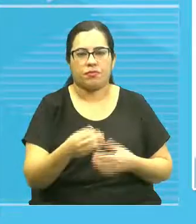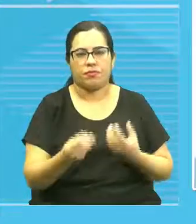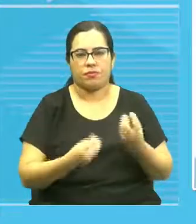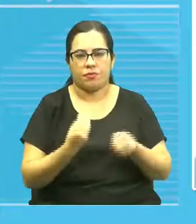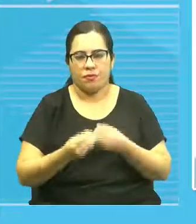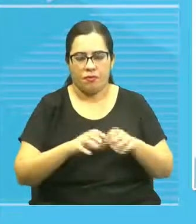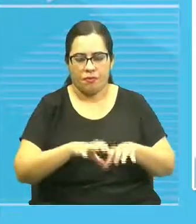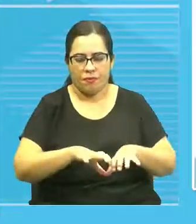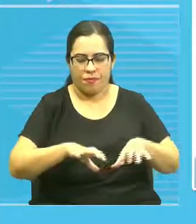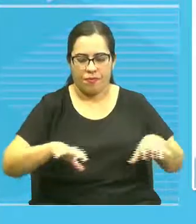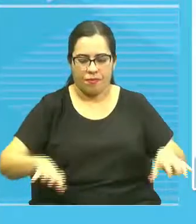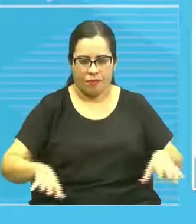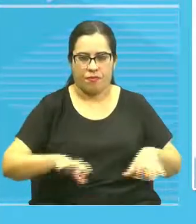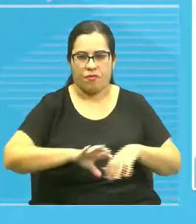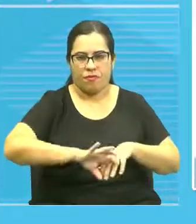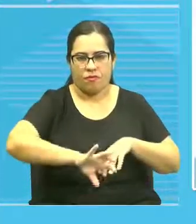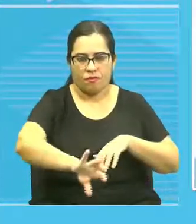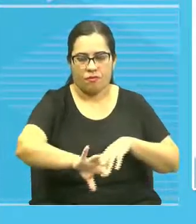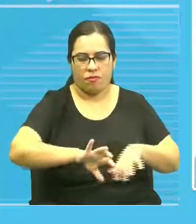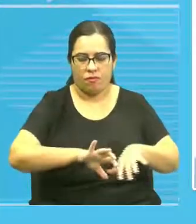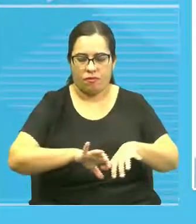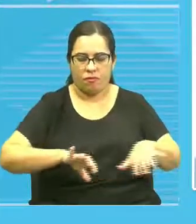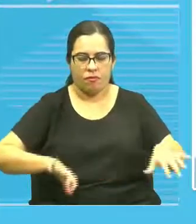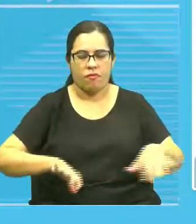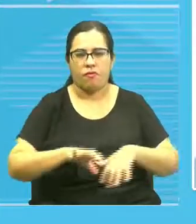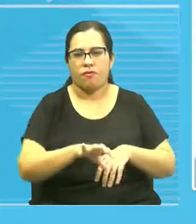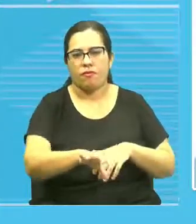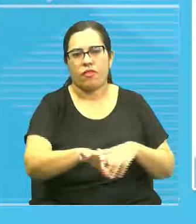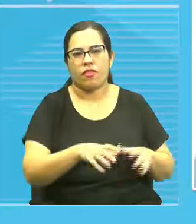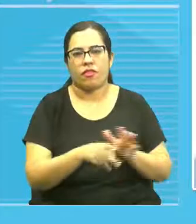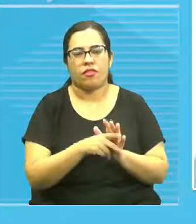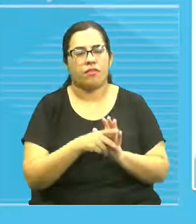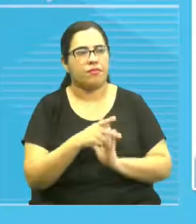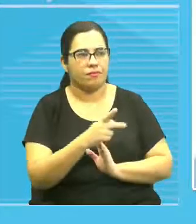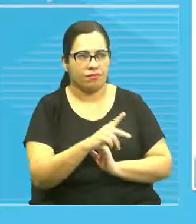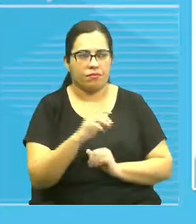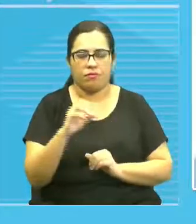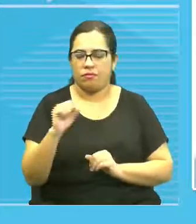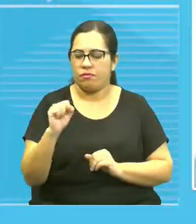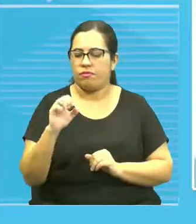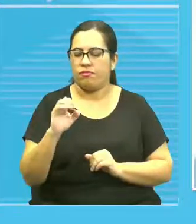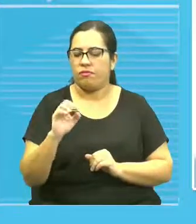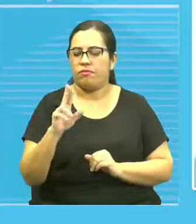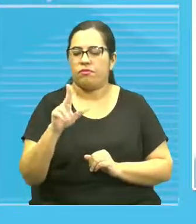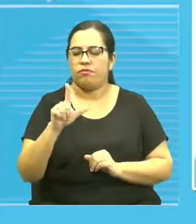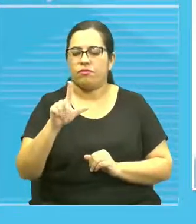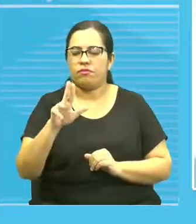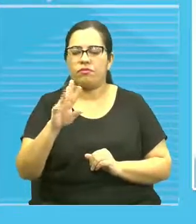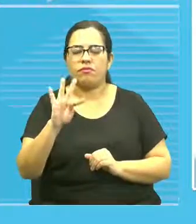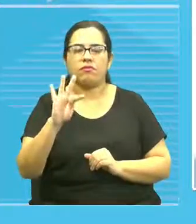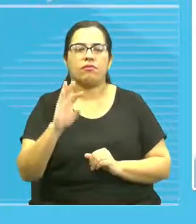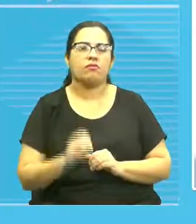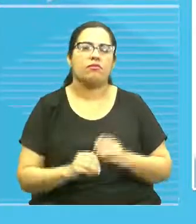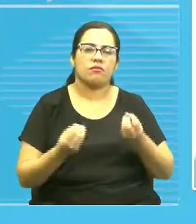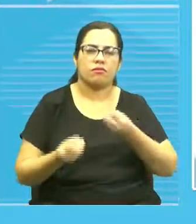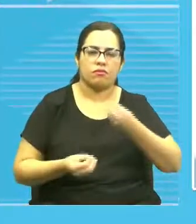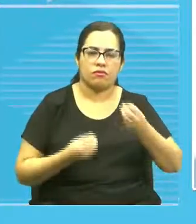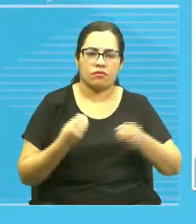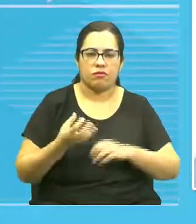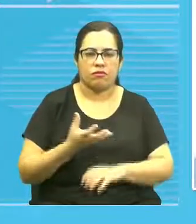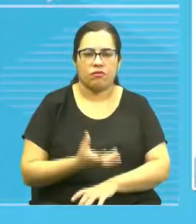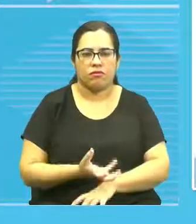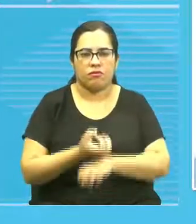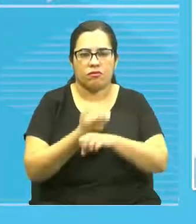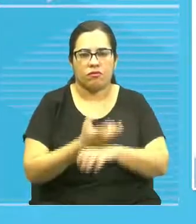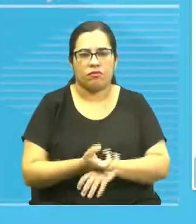dissociação, que é a separação das partículas do soluto. Essa primeira etapa envolve a